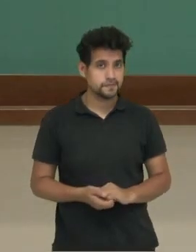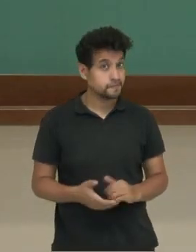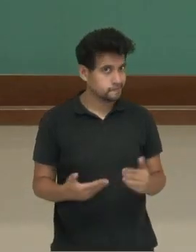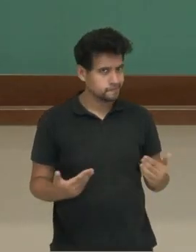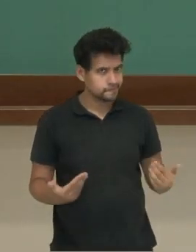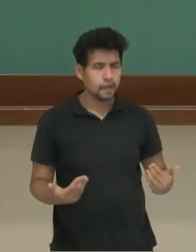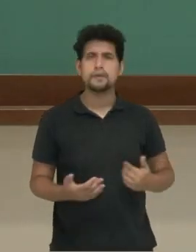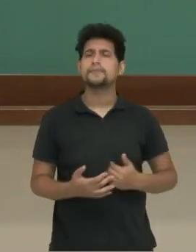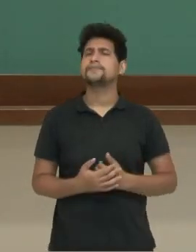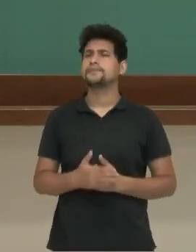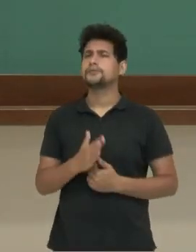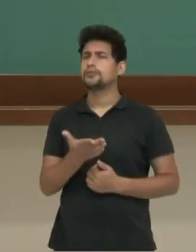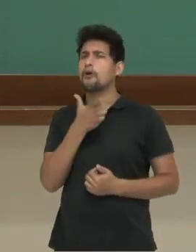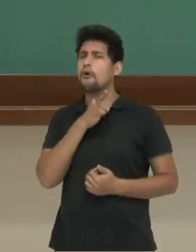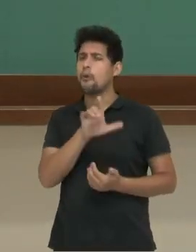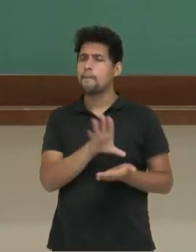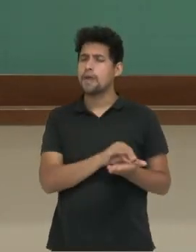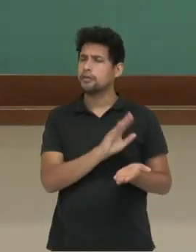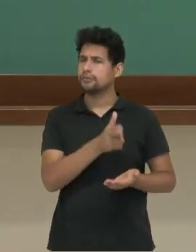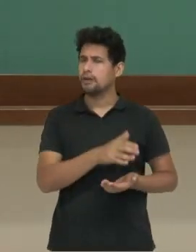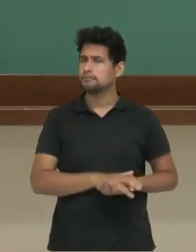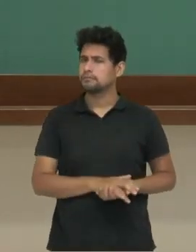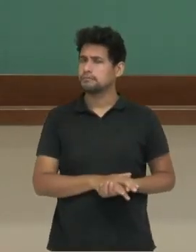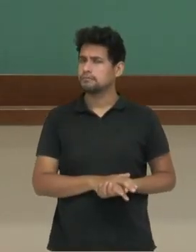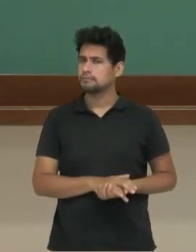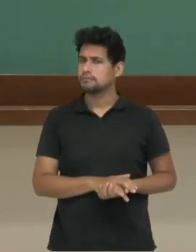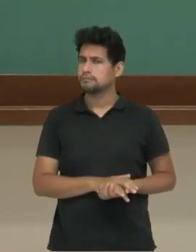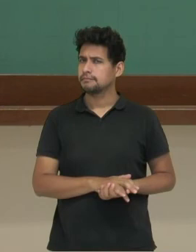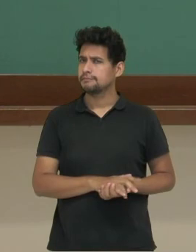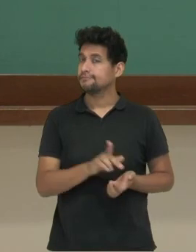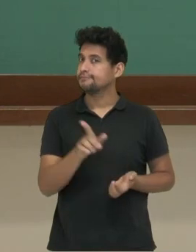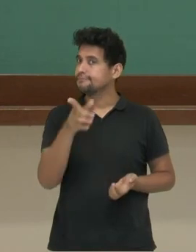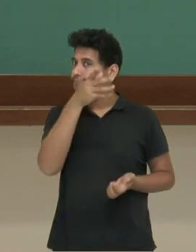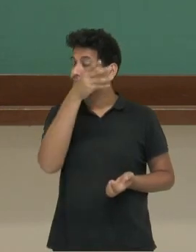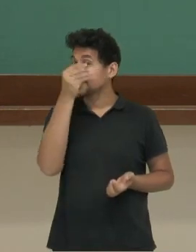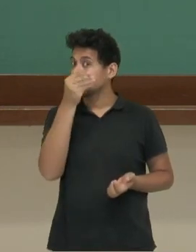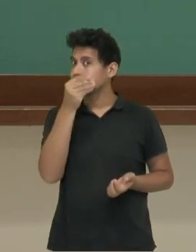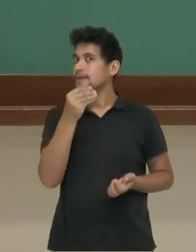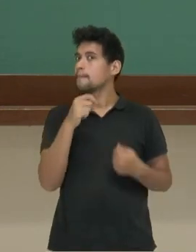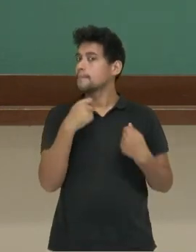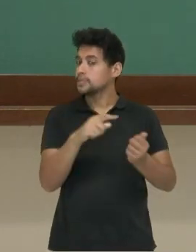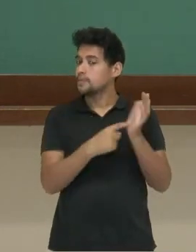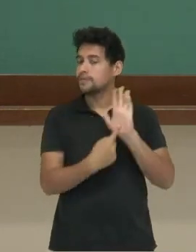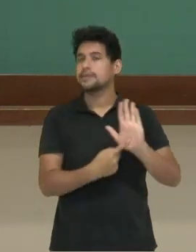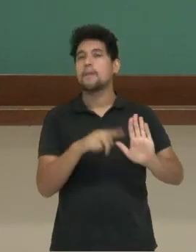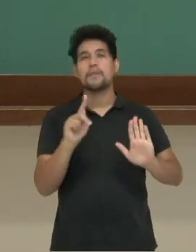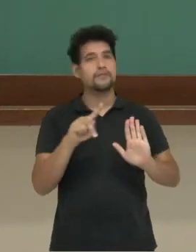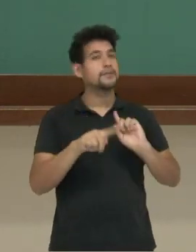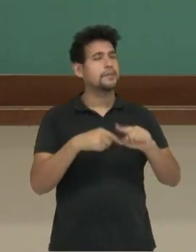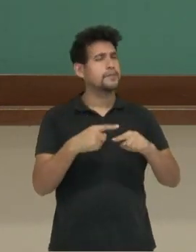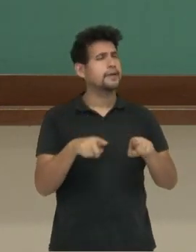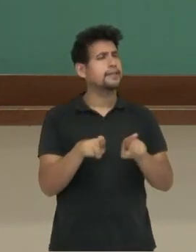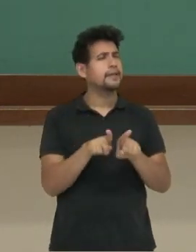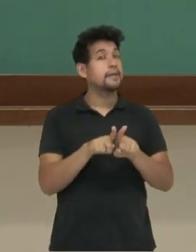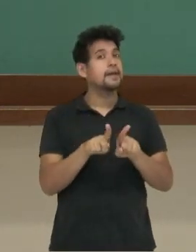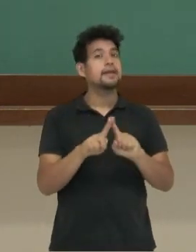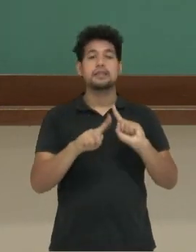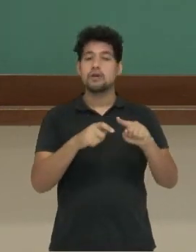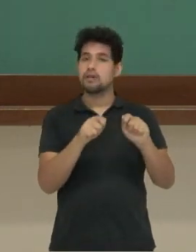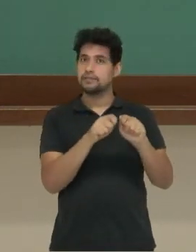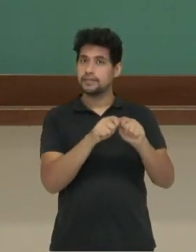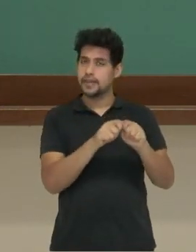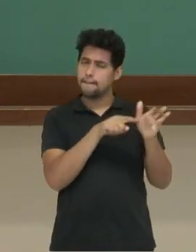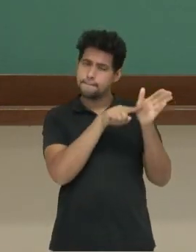Então, estudante, conseguiu copiar? Não esqueça de mostrar essa atividade ao seu professor. E não esqueça também, na hora de fazer a